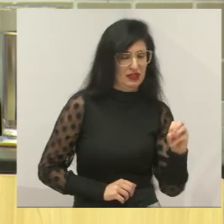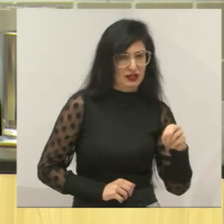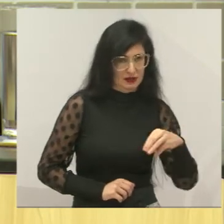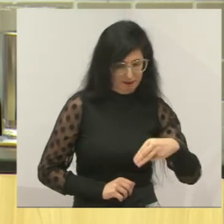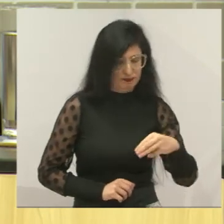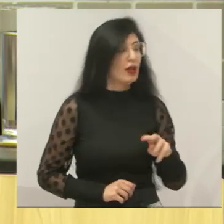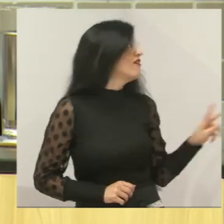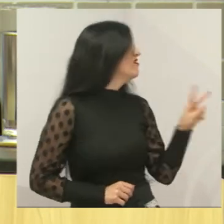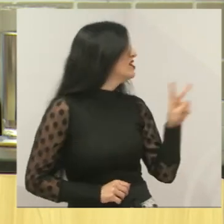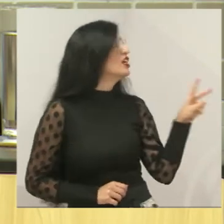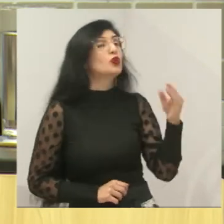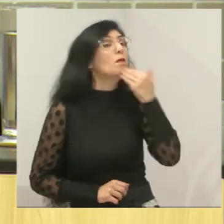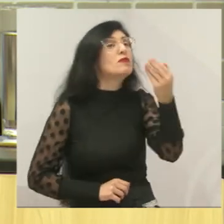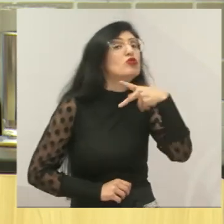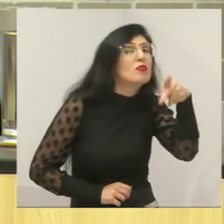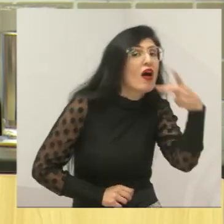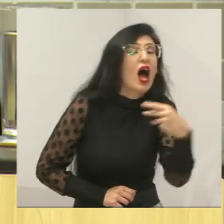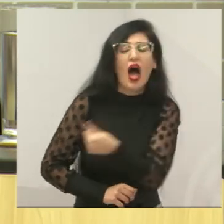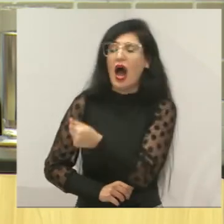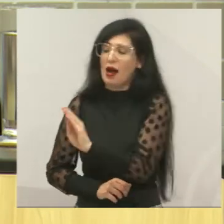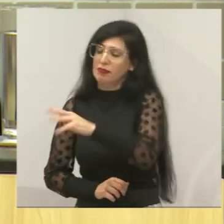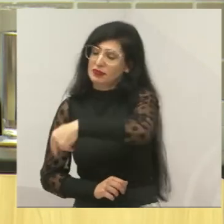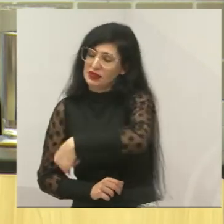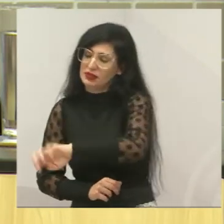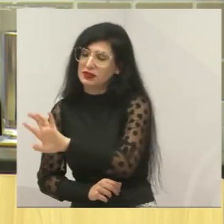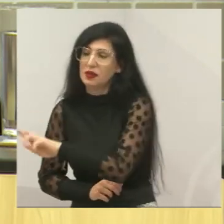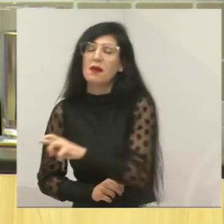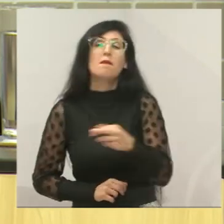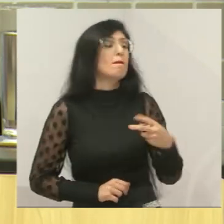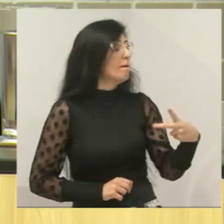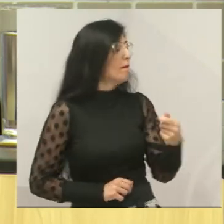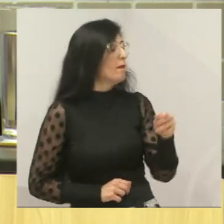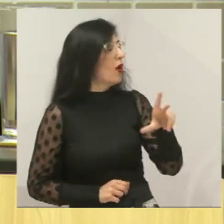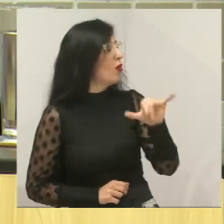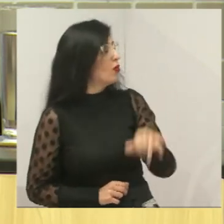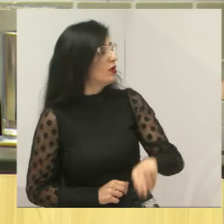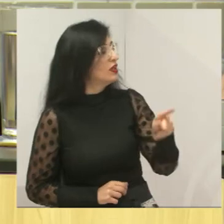Abner de Madureira e Paulinho do Esporte.